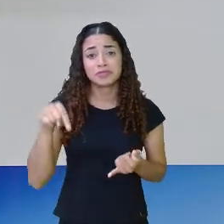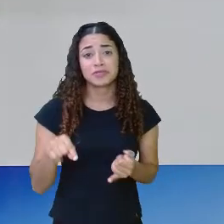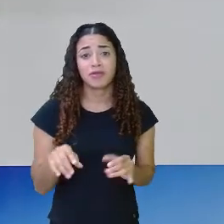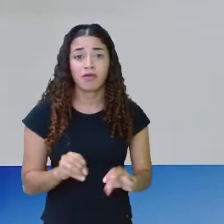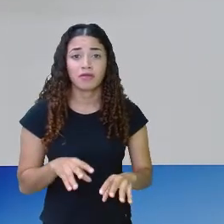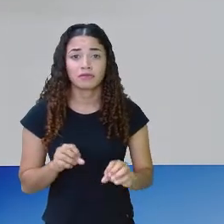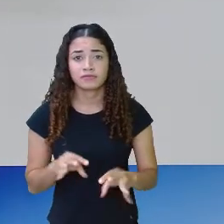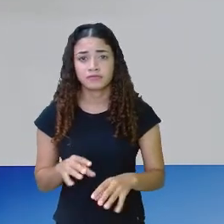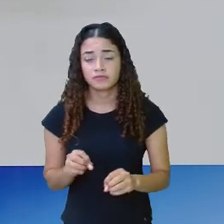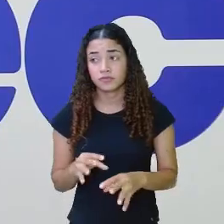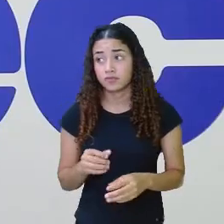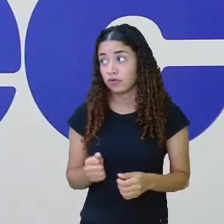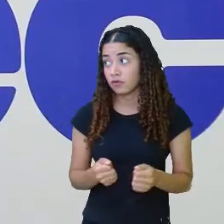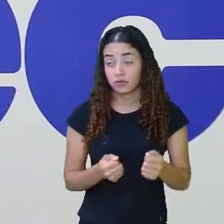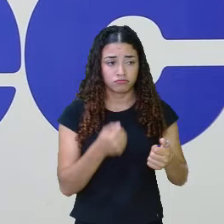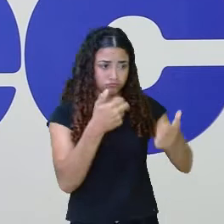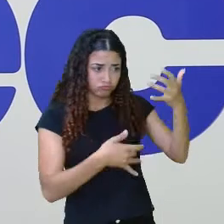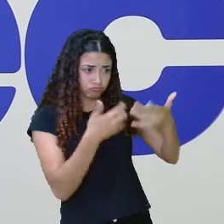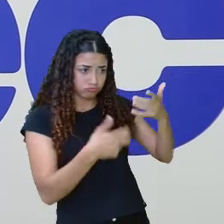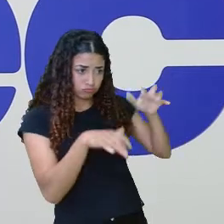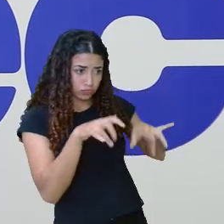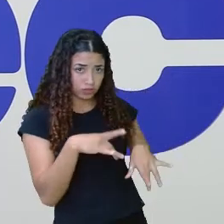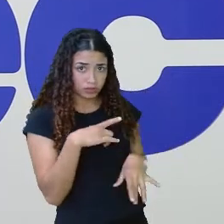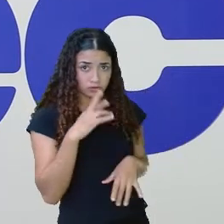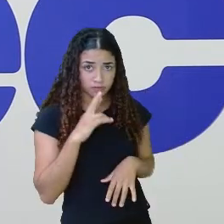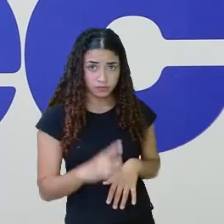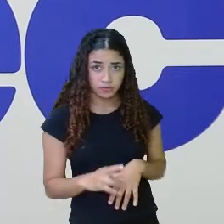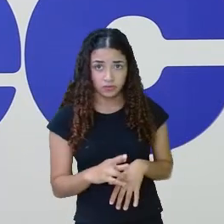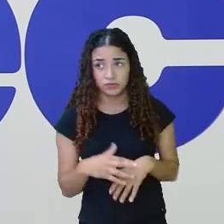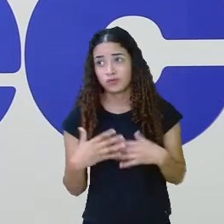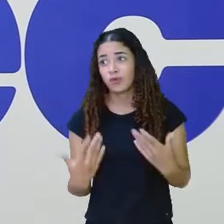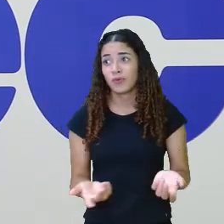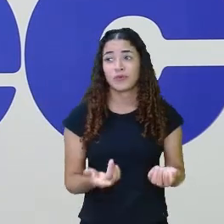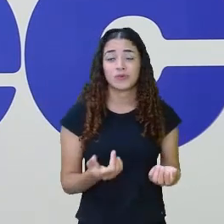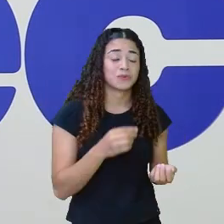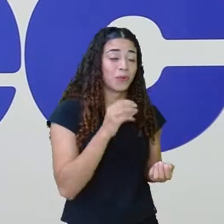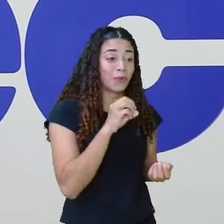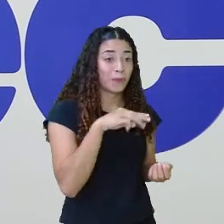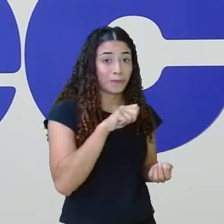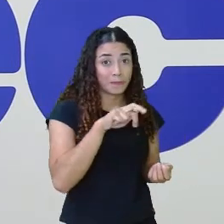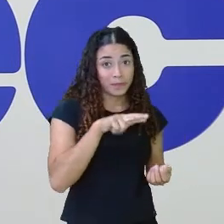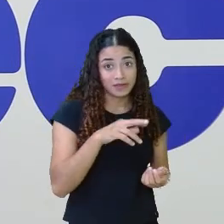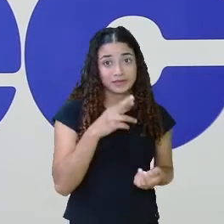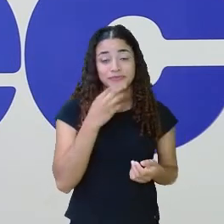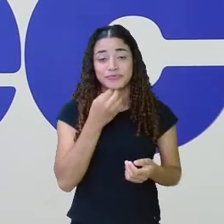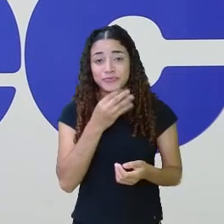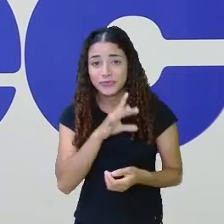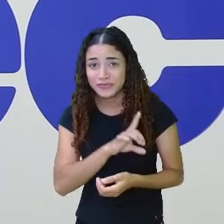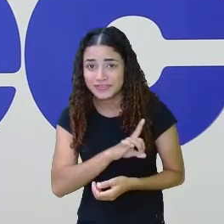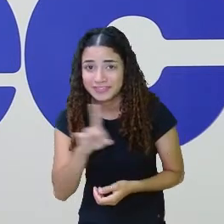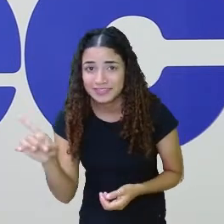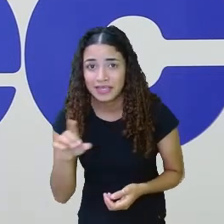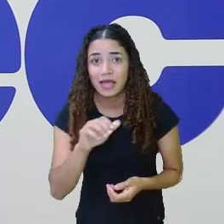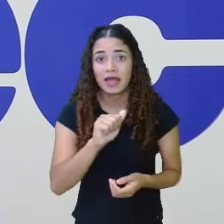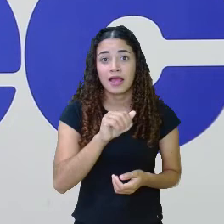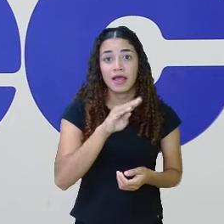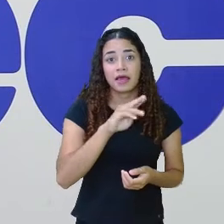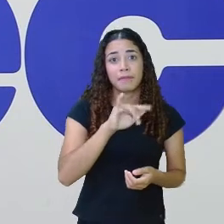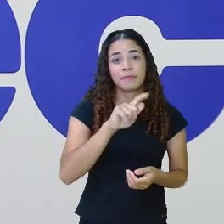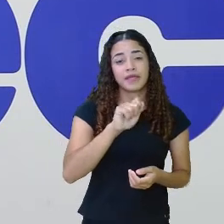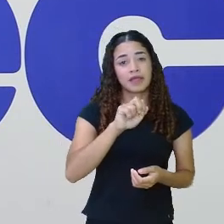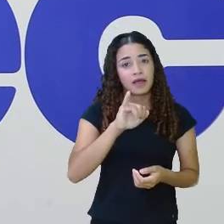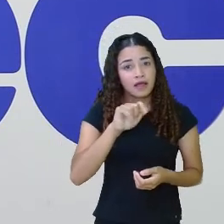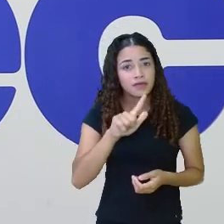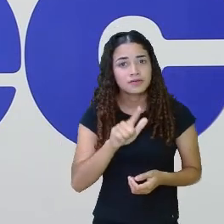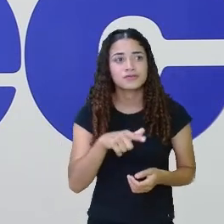Abigail, tem resposta? Tem, mas antes da resposta, o Mate dando bom dia. Alma, o Gabriel maravilhoso. disse que está assistindo na sala de aula, estão lá assistindo